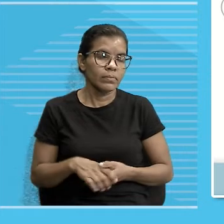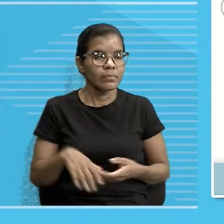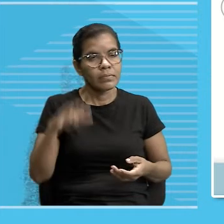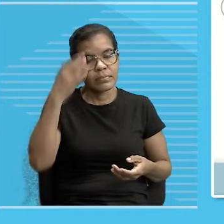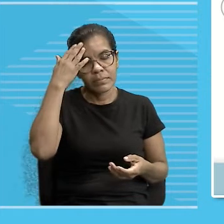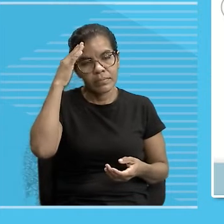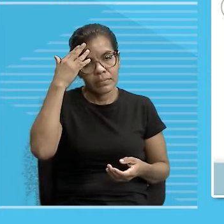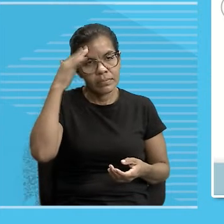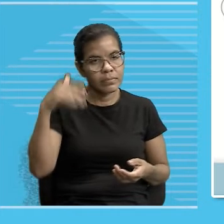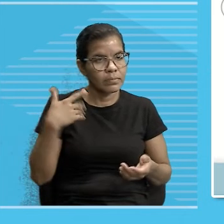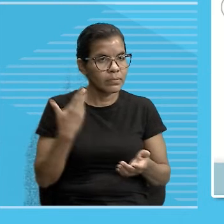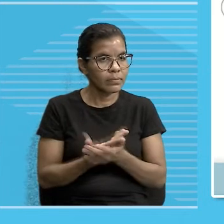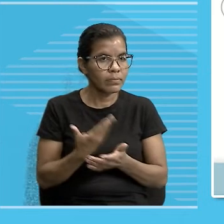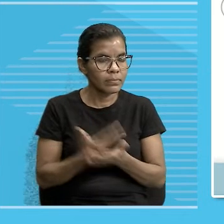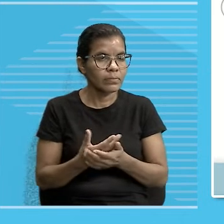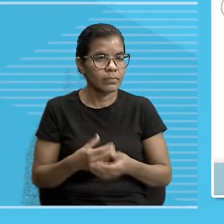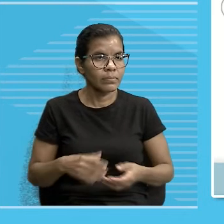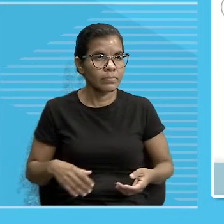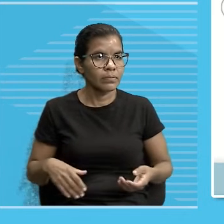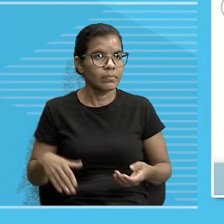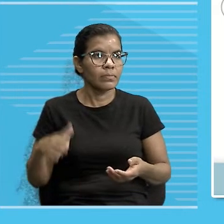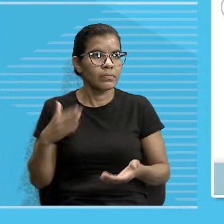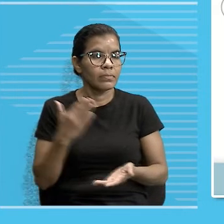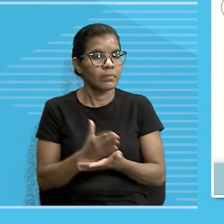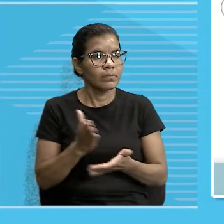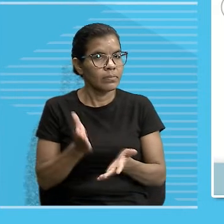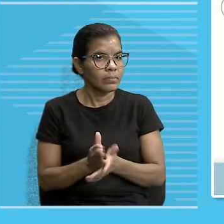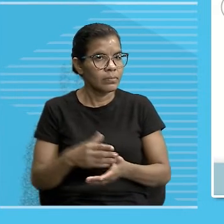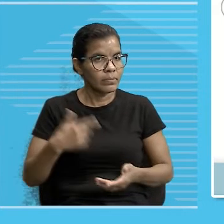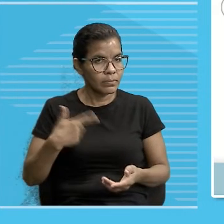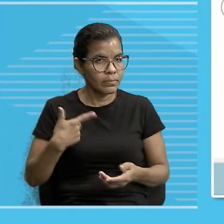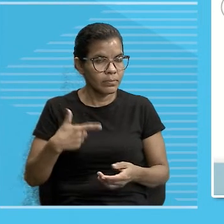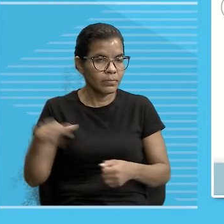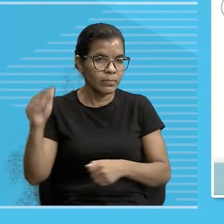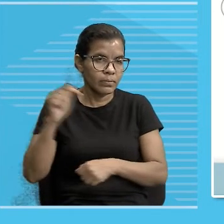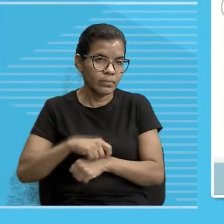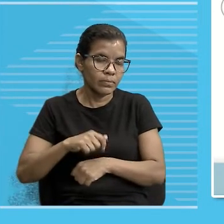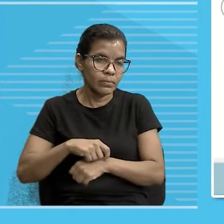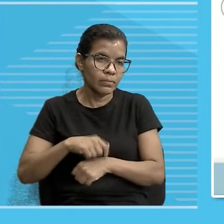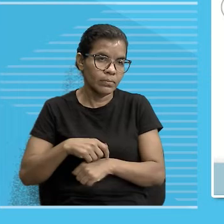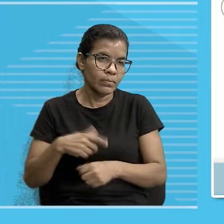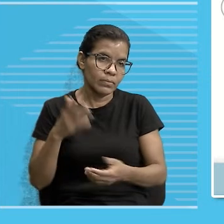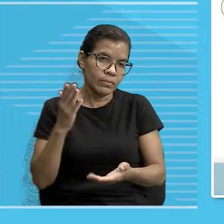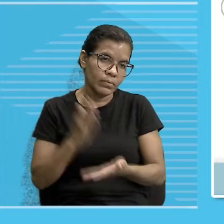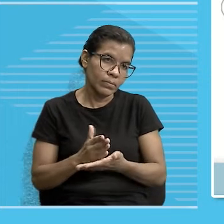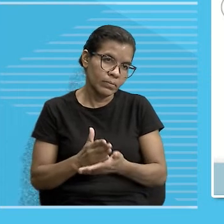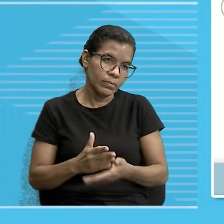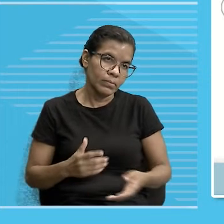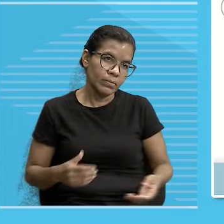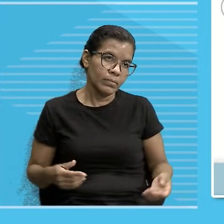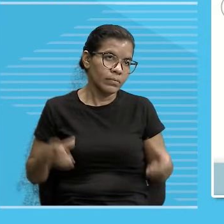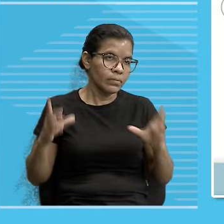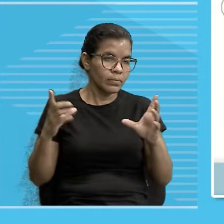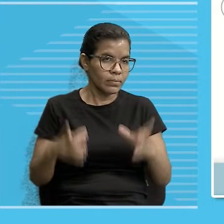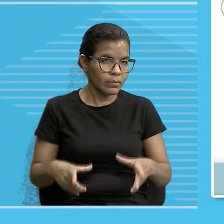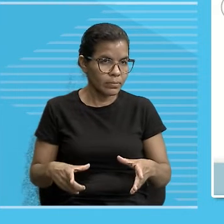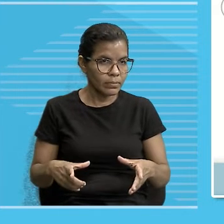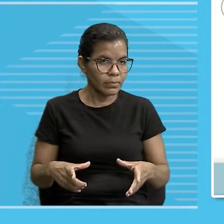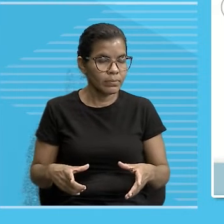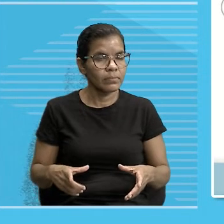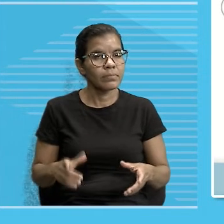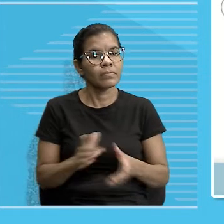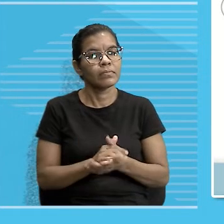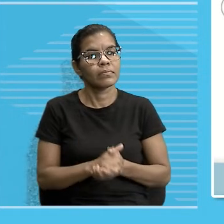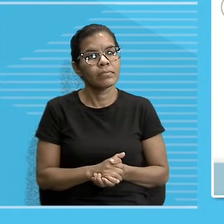nossa aula se divide em dois momentos, né? Ela vai se dividir no momento aqui